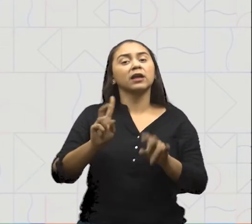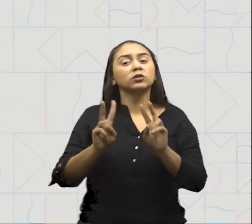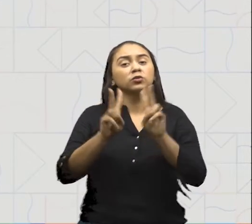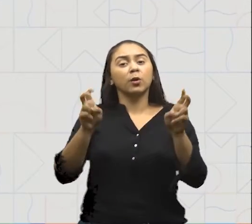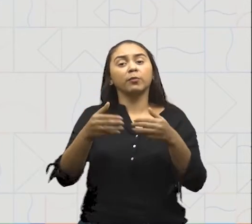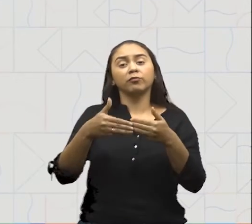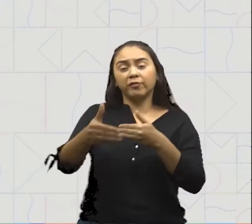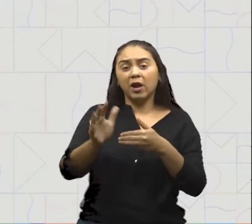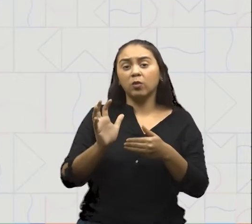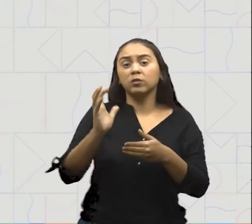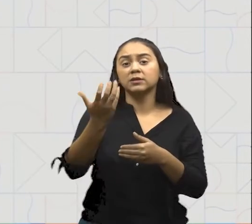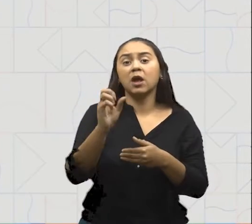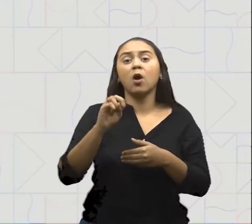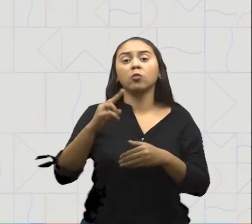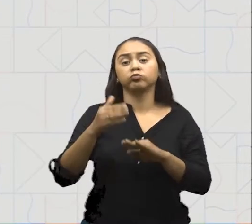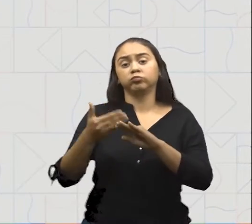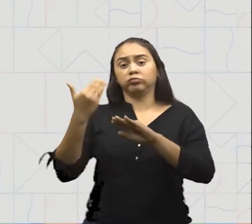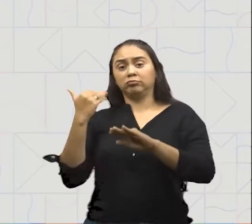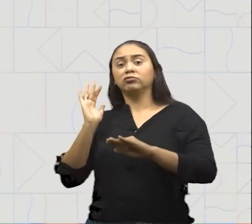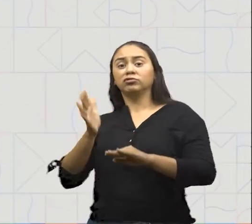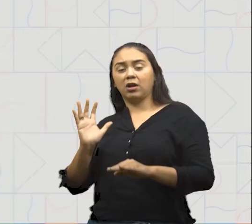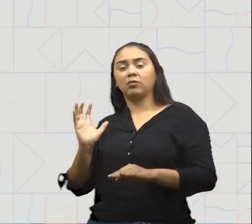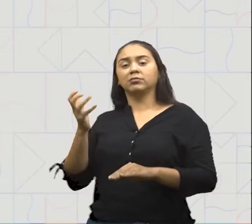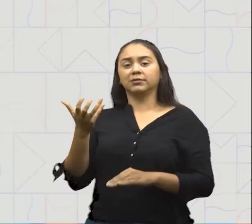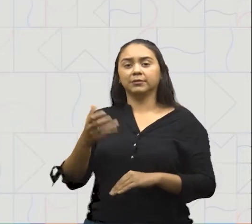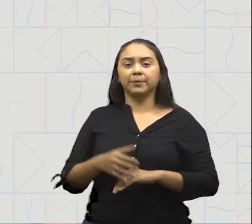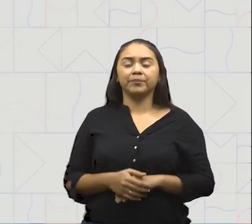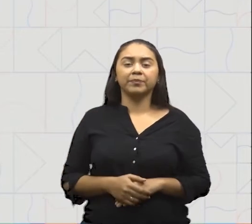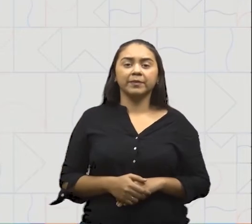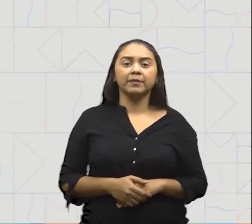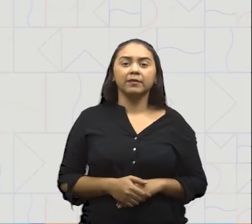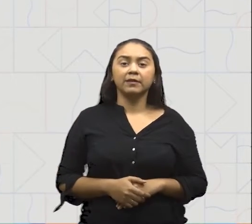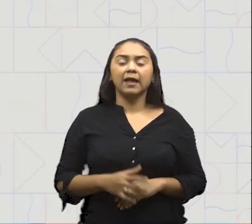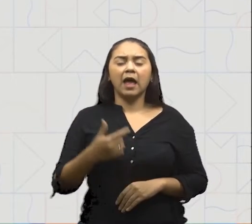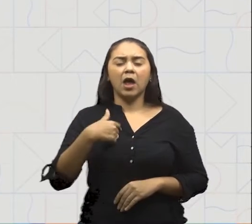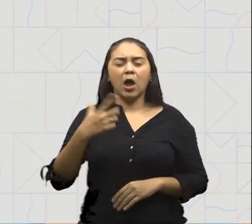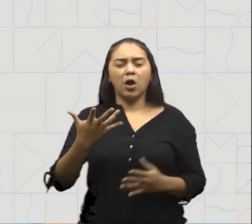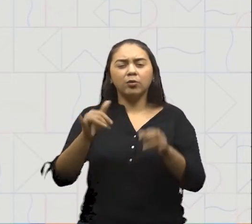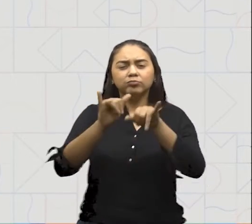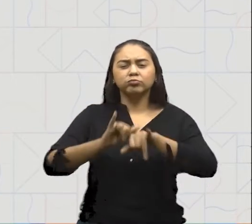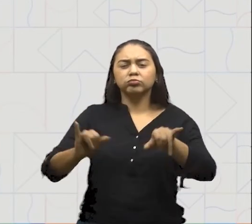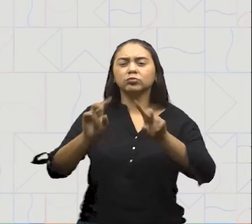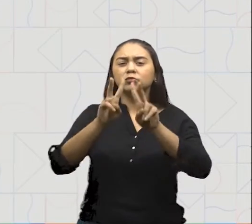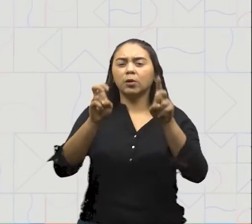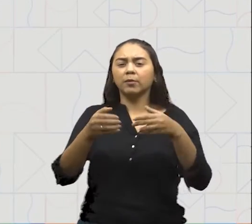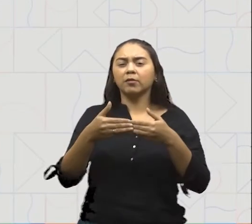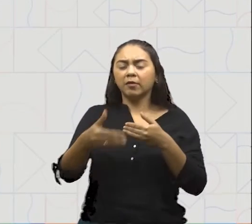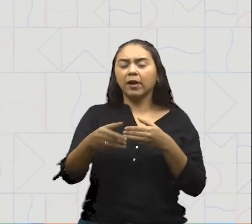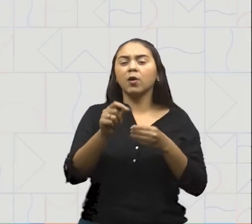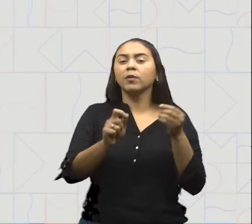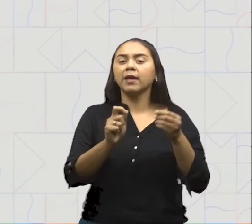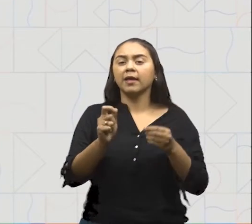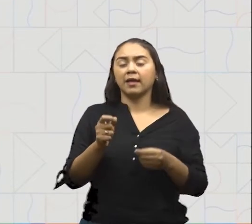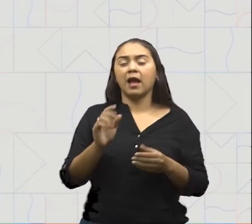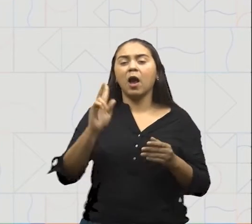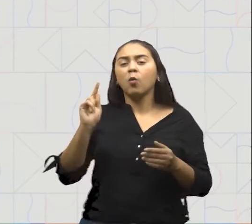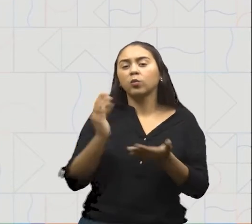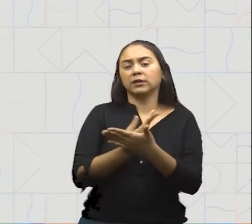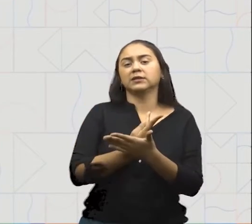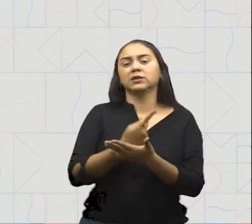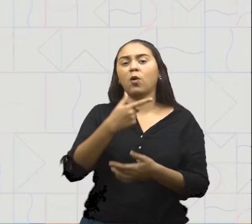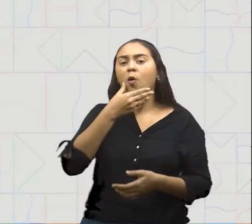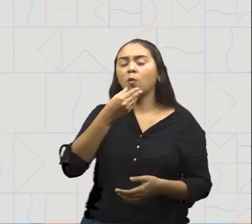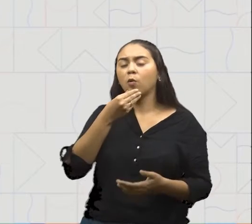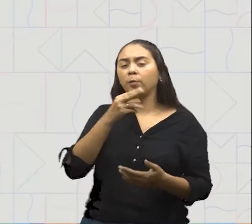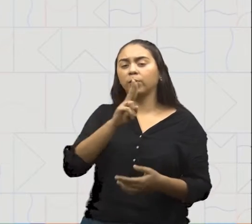que aconteceu ou acontecerá. E eu trouxe algo que aconteceu na escola que o Célio trabalha. Você não